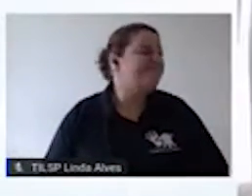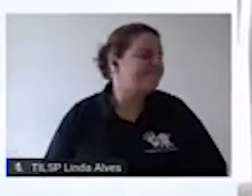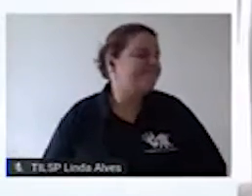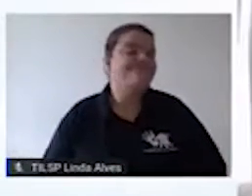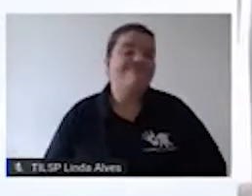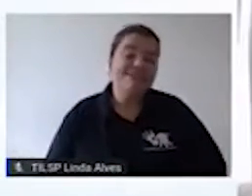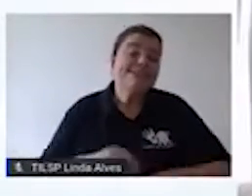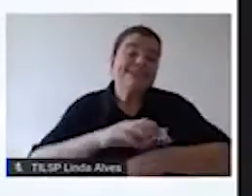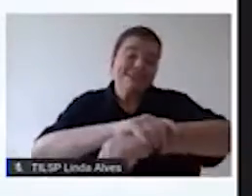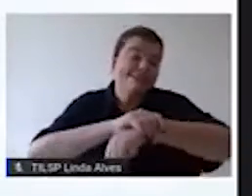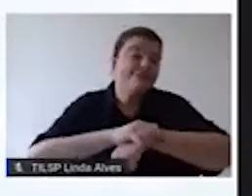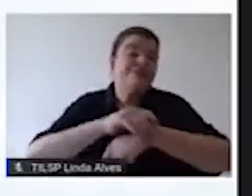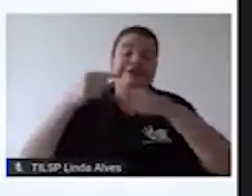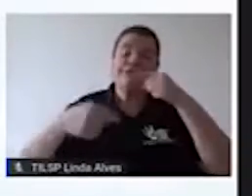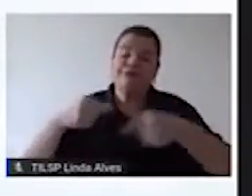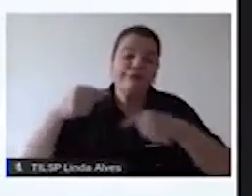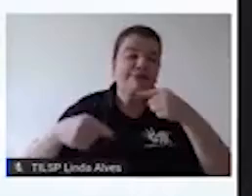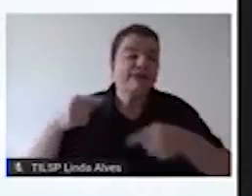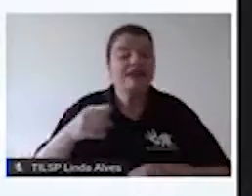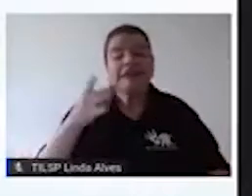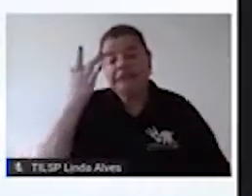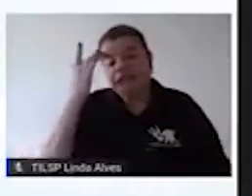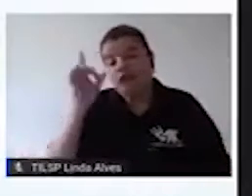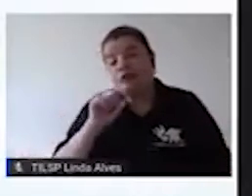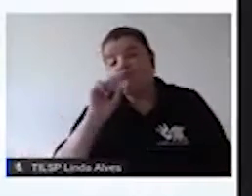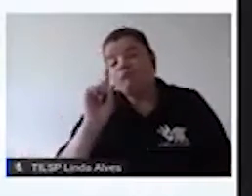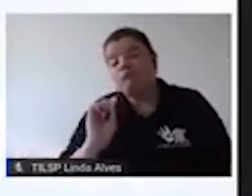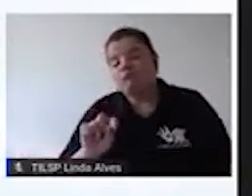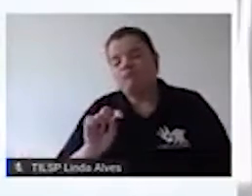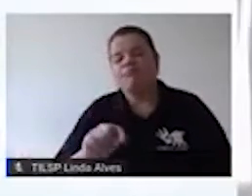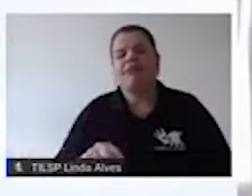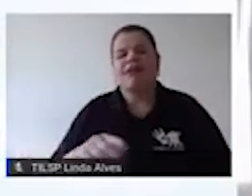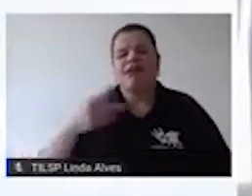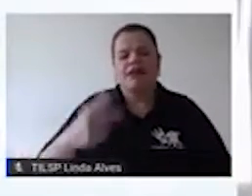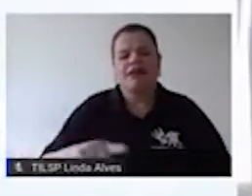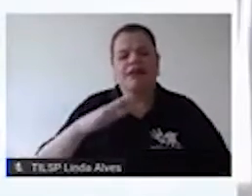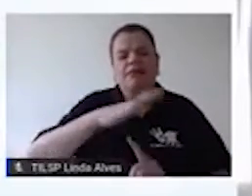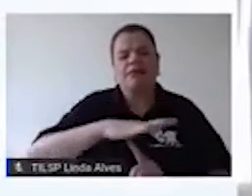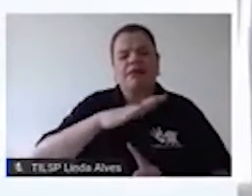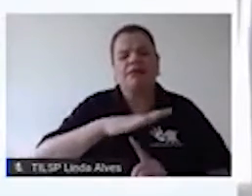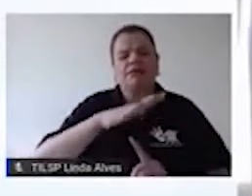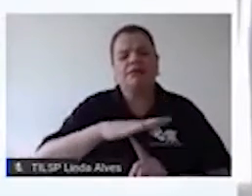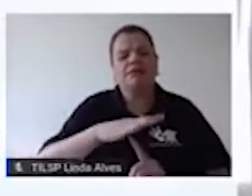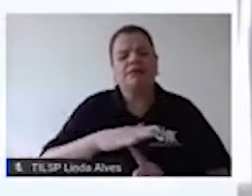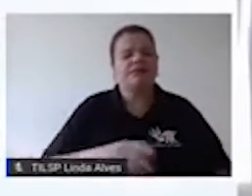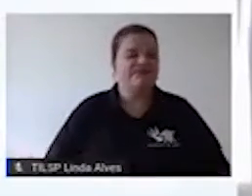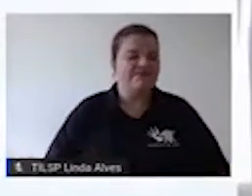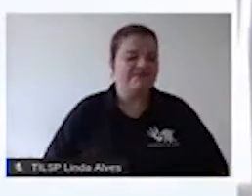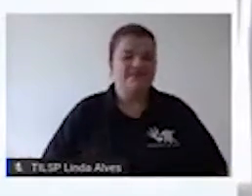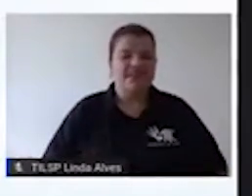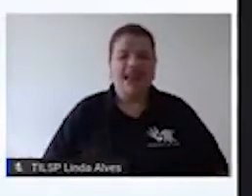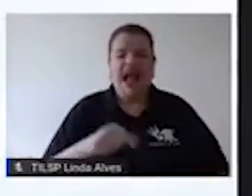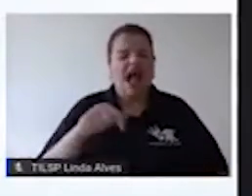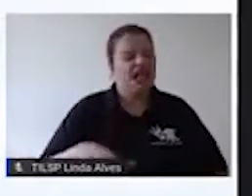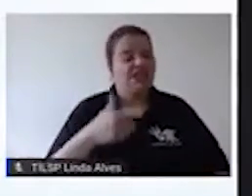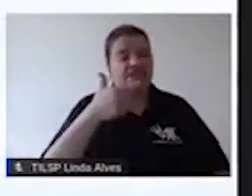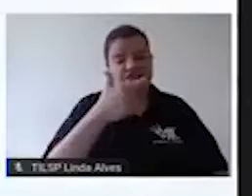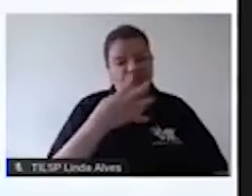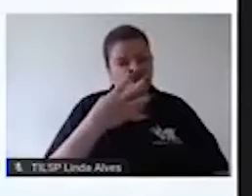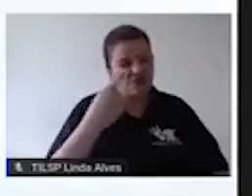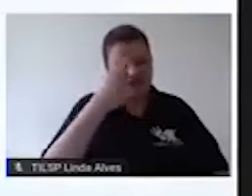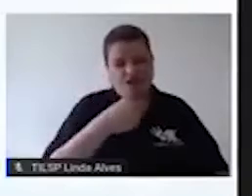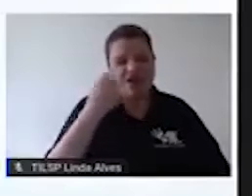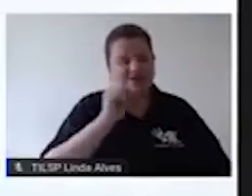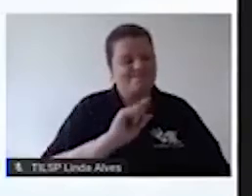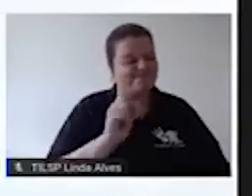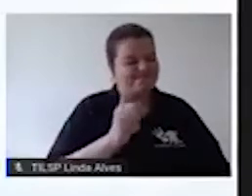segurança pública. Eu não sim. sei aí no Paraná, né? Mas aqui Aqui no, as delegacias não são 24 horas.